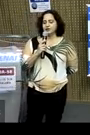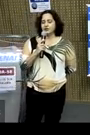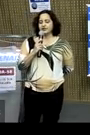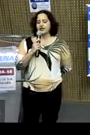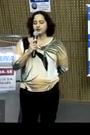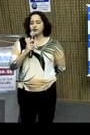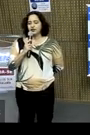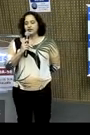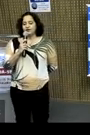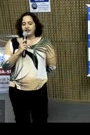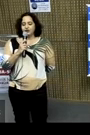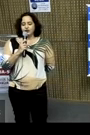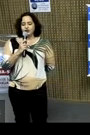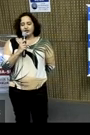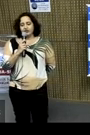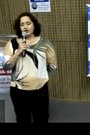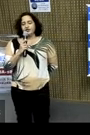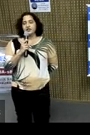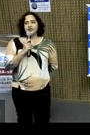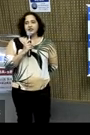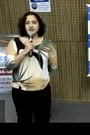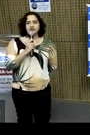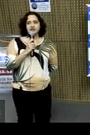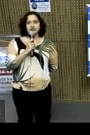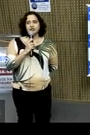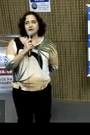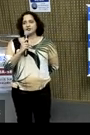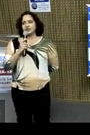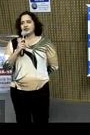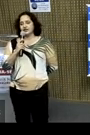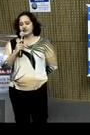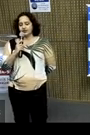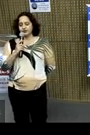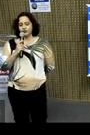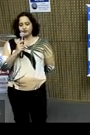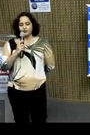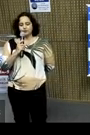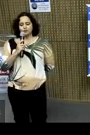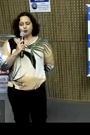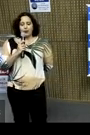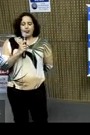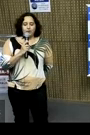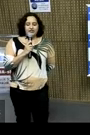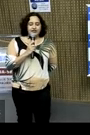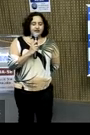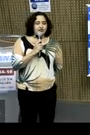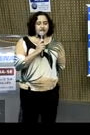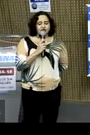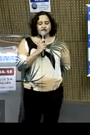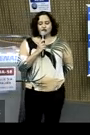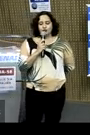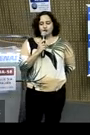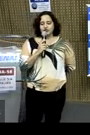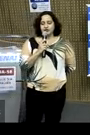exames mais solicitados variam de 30 dias a 360 dias para serem realizados. Uma estratégia